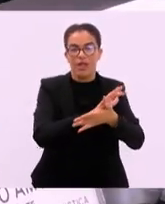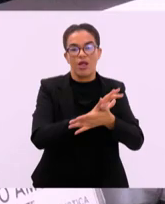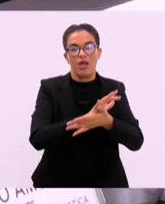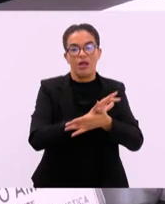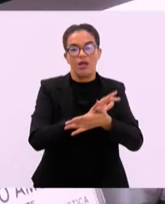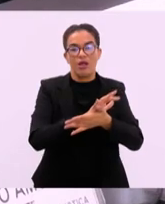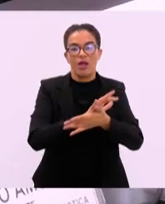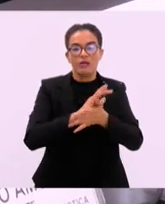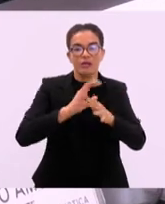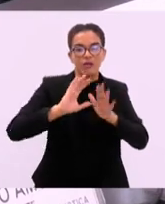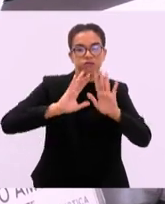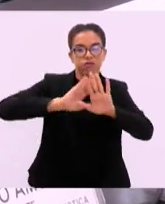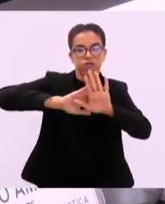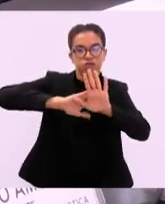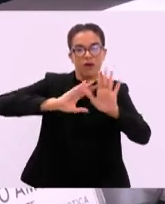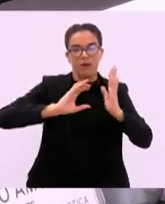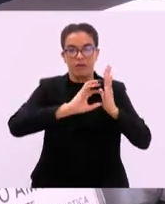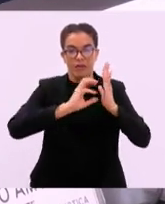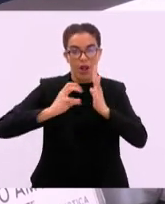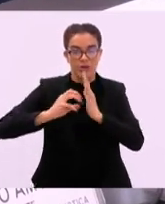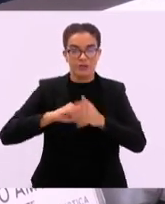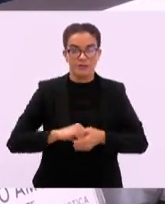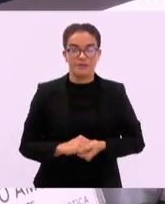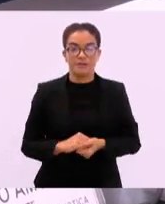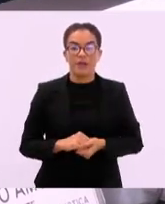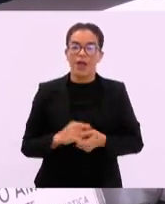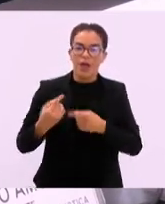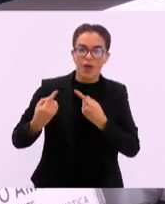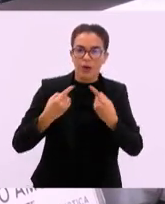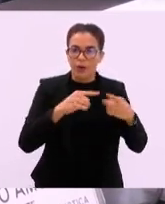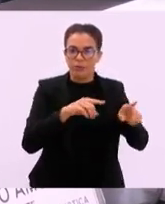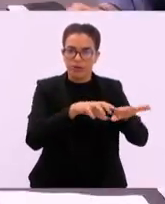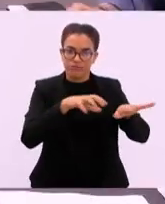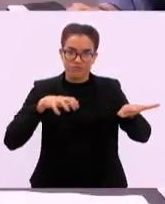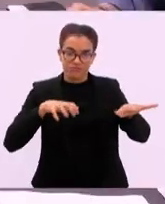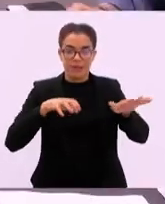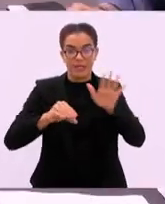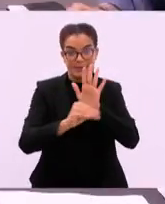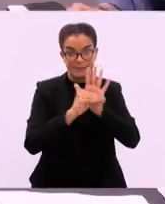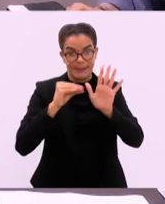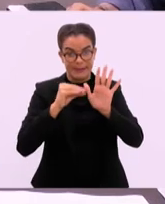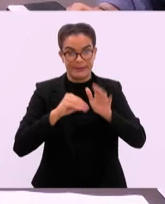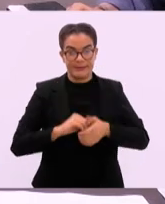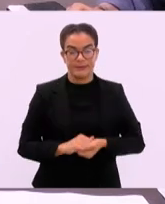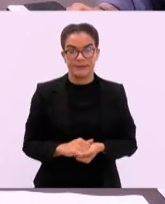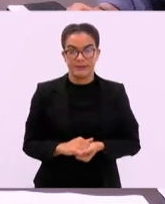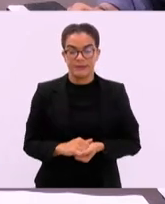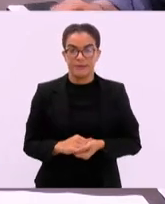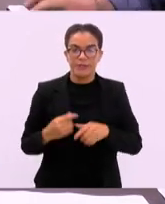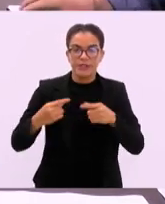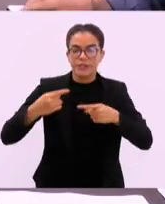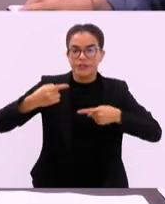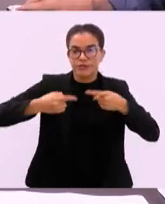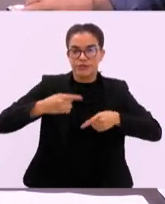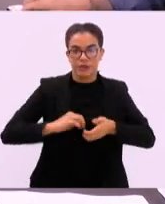Rio de Janeiro. Parecer do deputado Guilherme Delaroli é contrário às emendas. Em